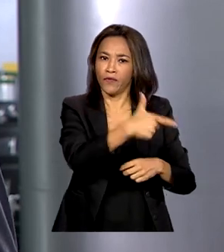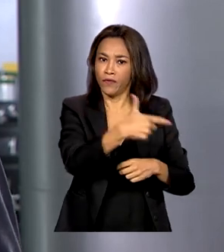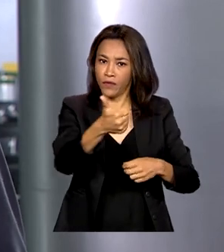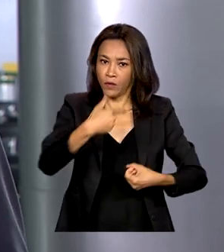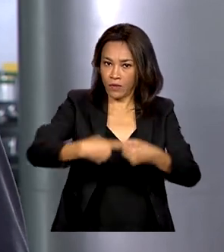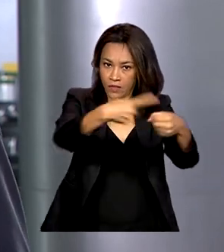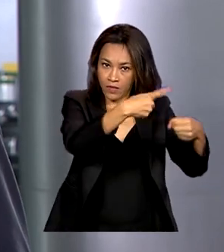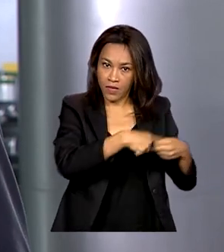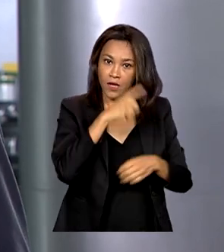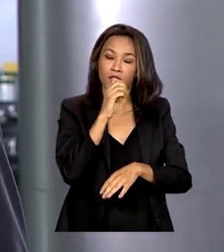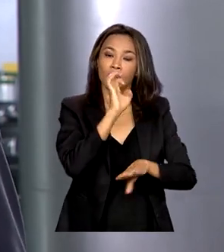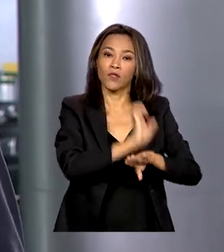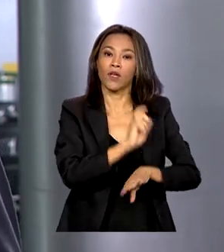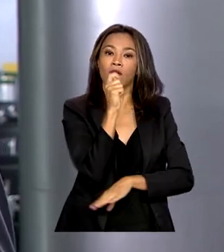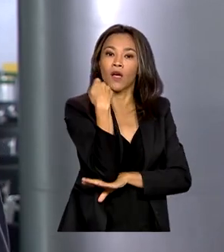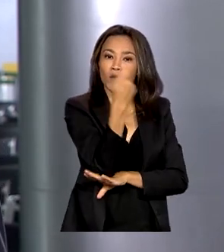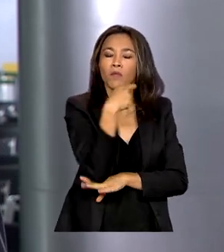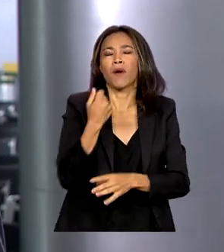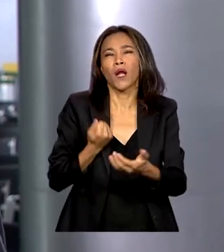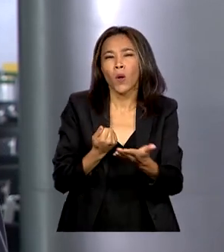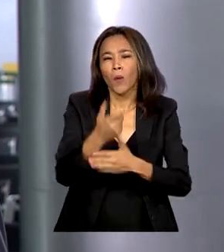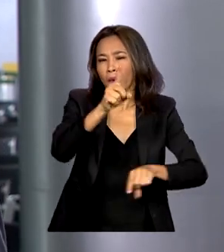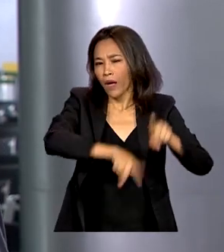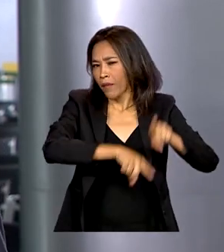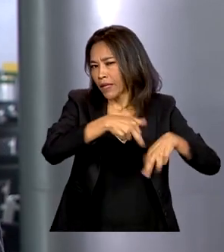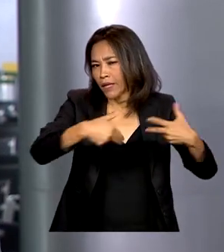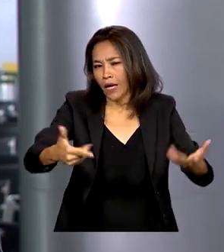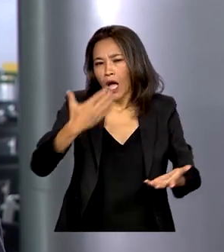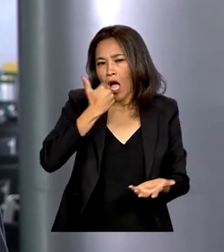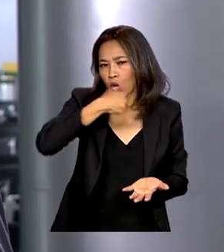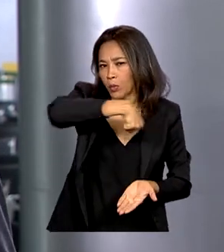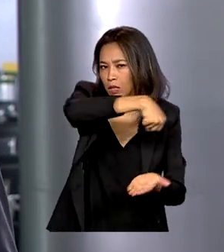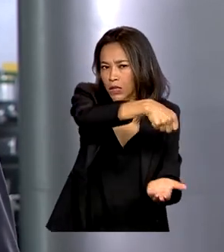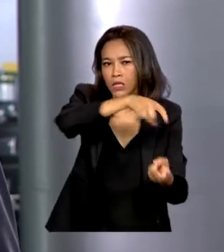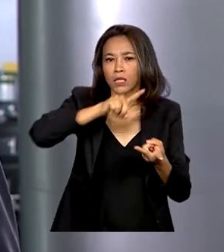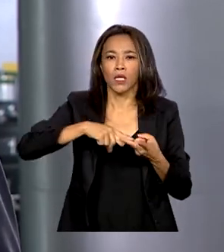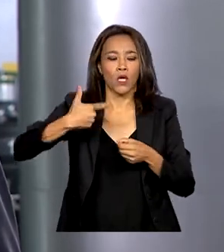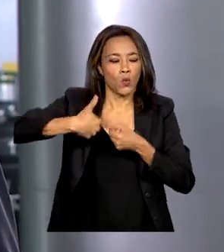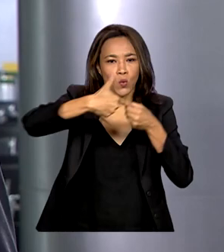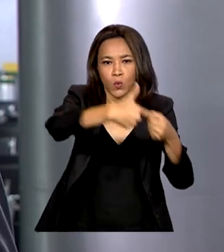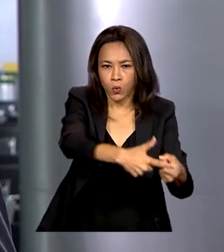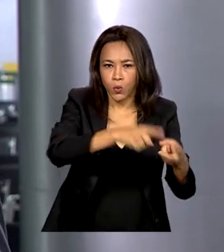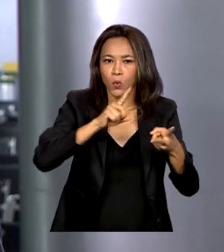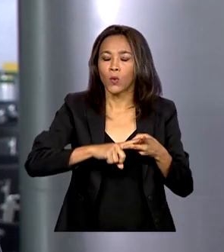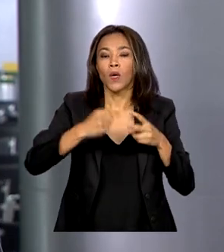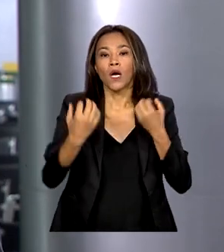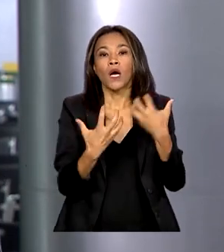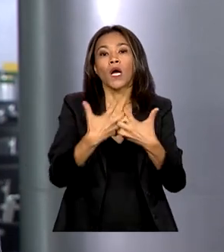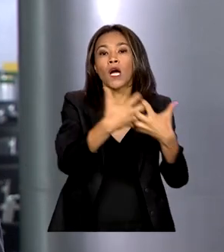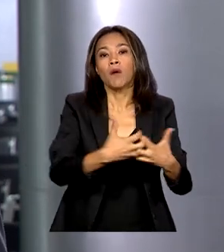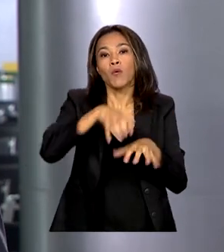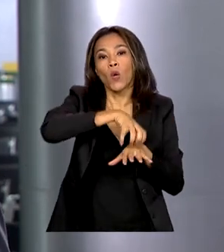usados para compra de itens da cesta básica, para combustíveis, para caminhões-pipa e também